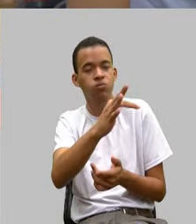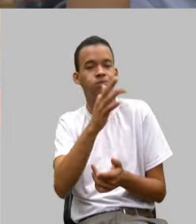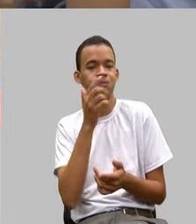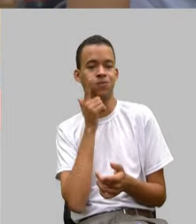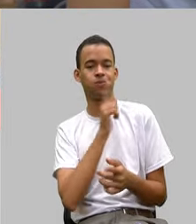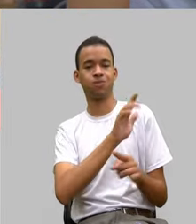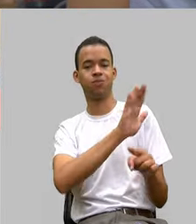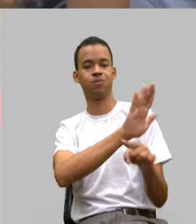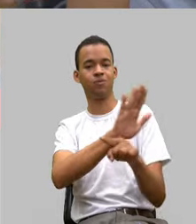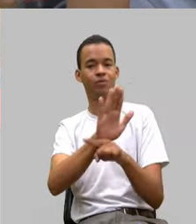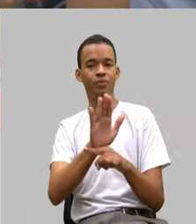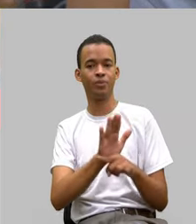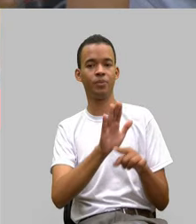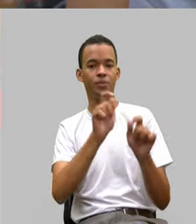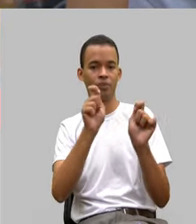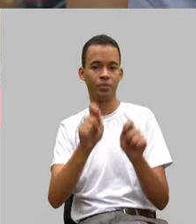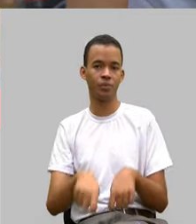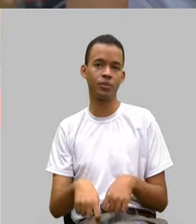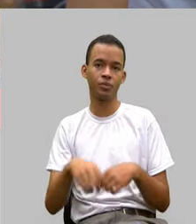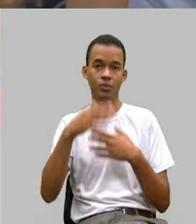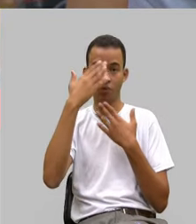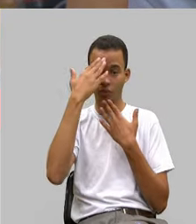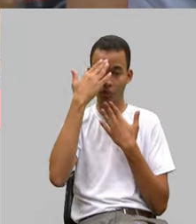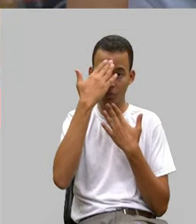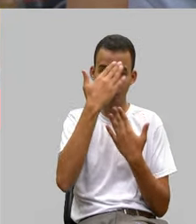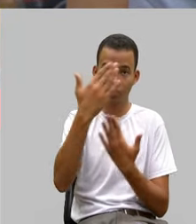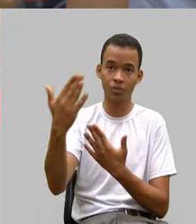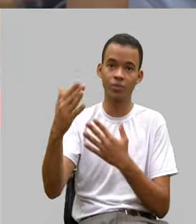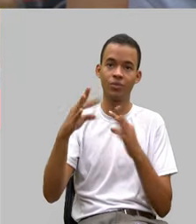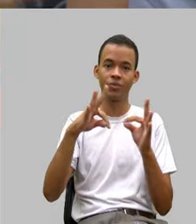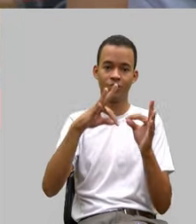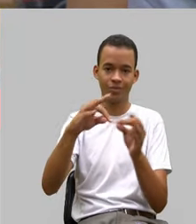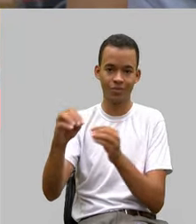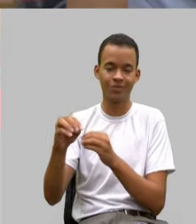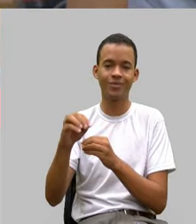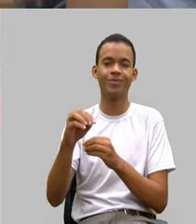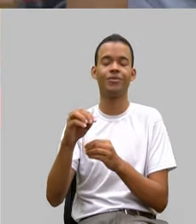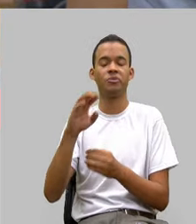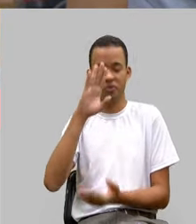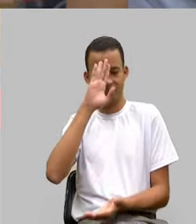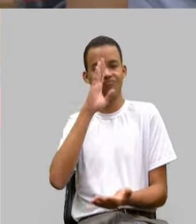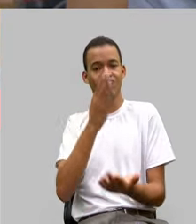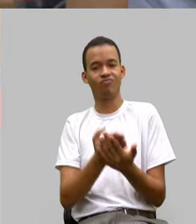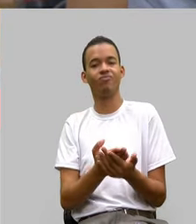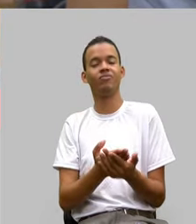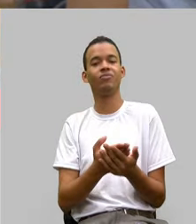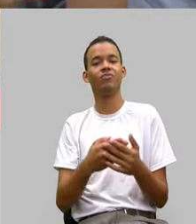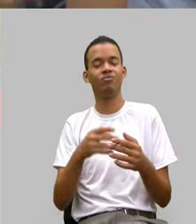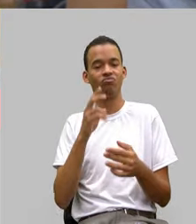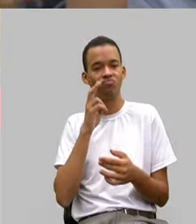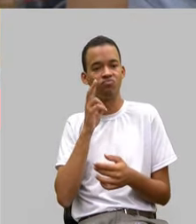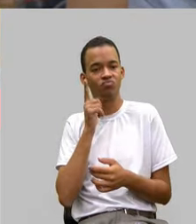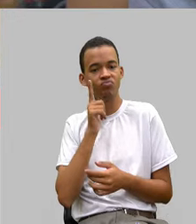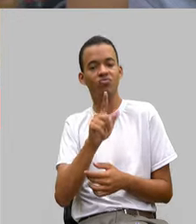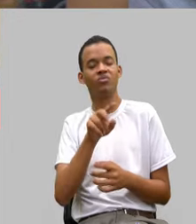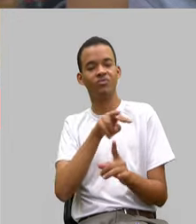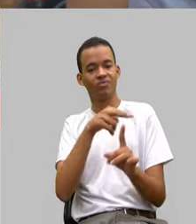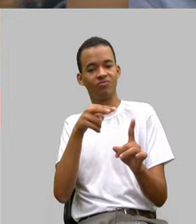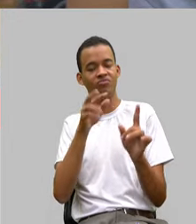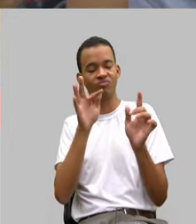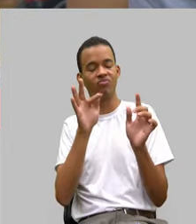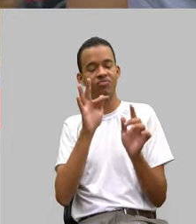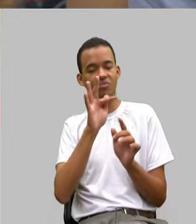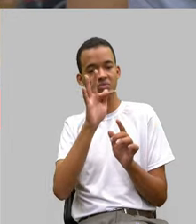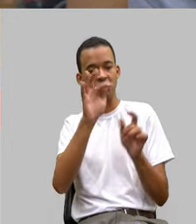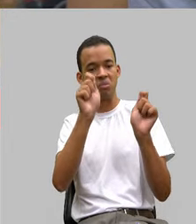agradecer a todas as pessoas que acreditaram viram a possibilidade eu quero agradecer a imprensa que fez uma cobertura muito